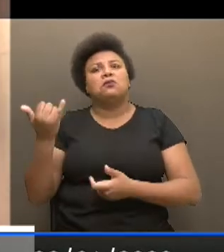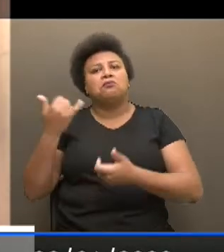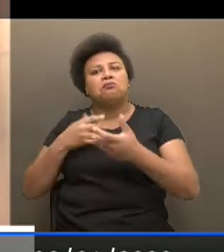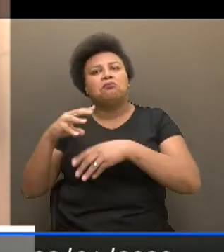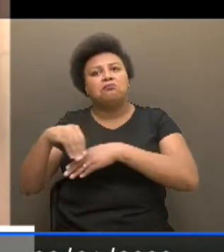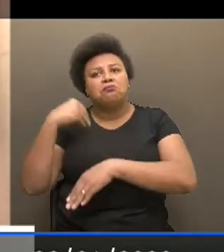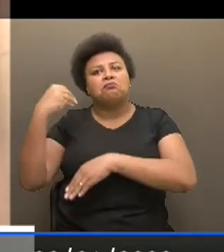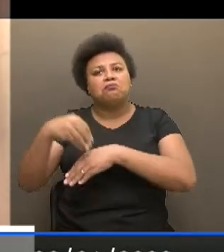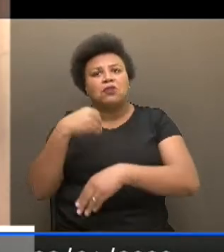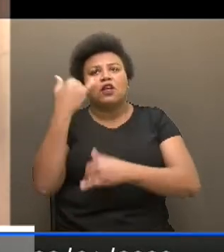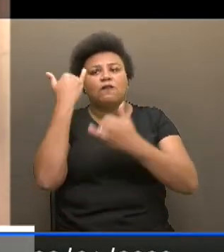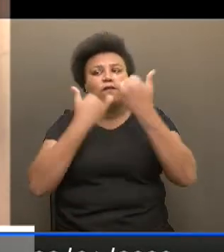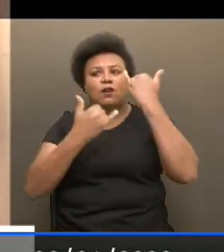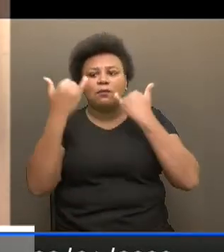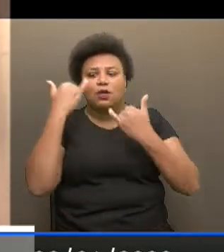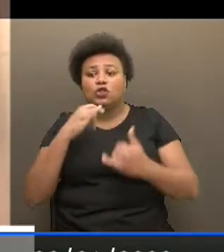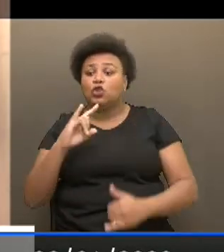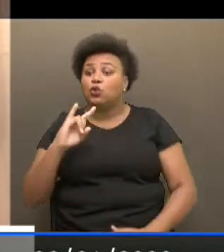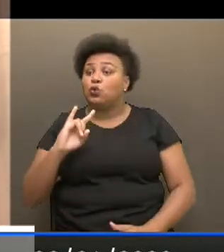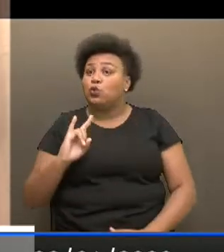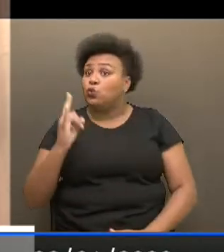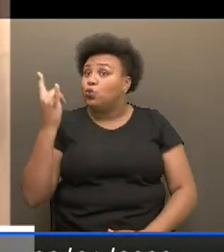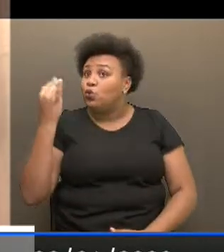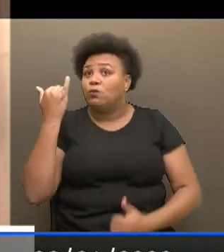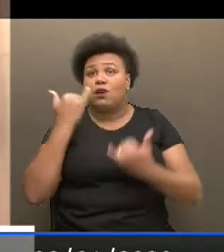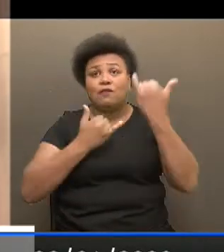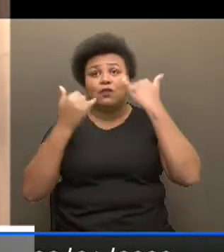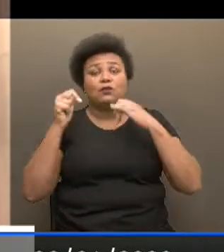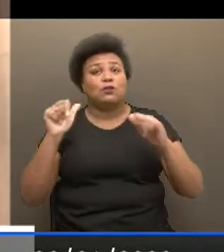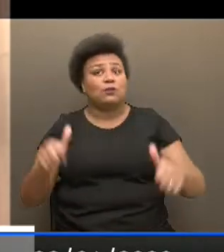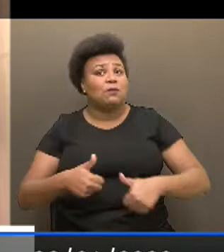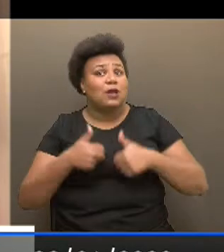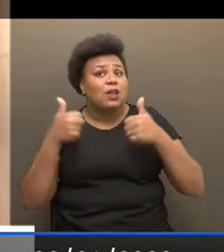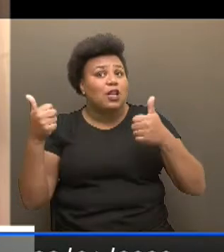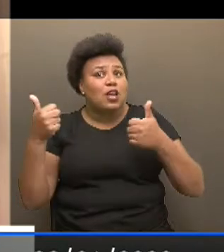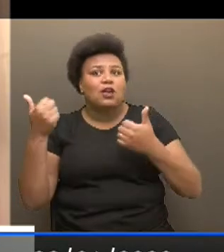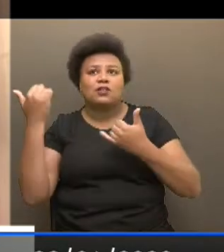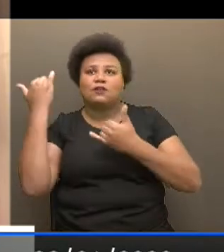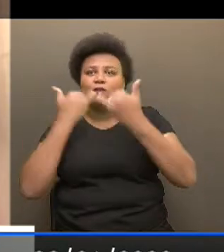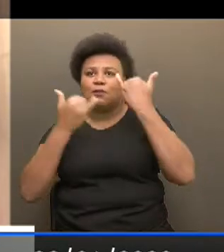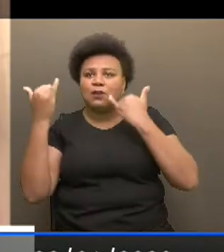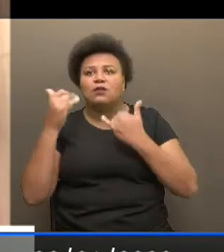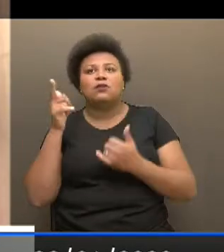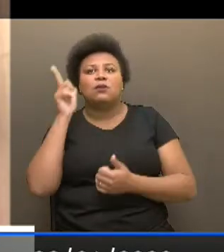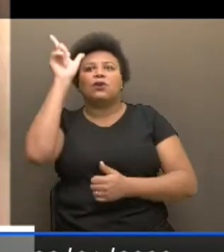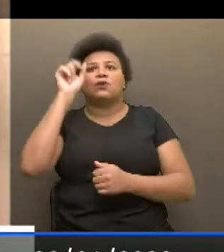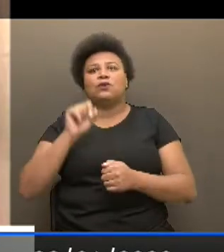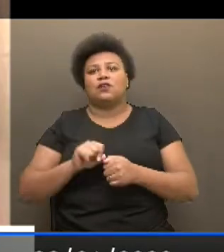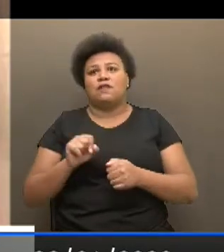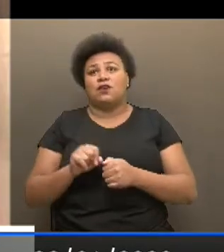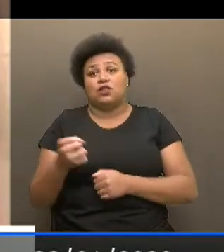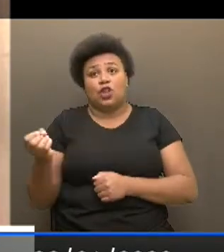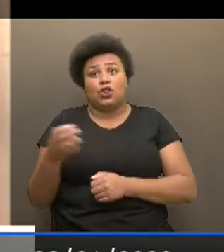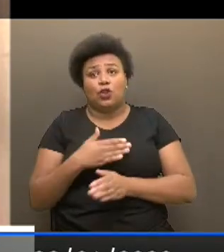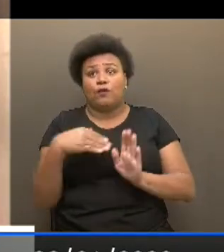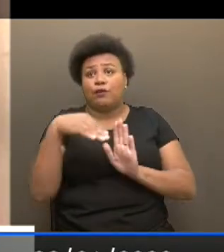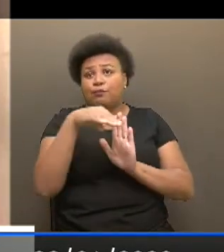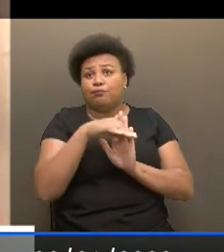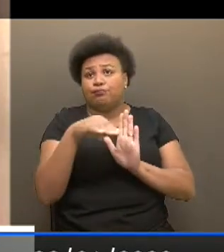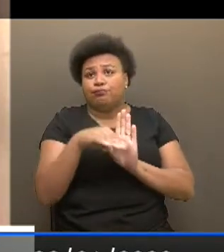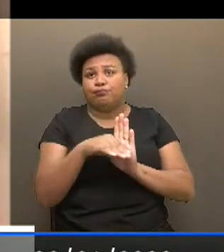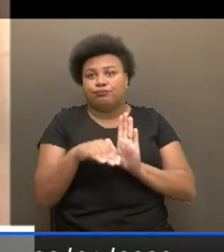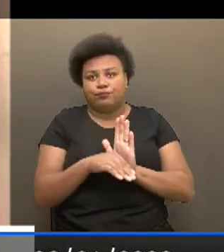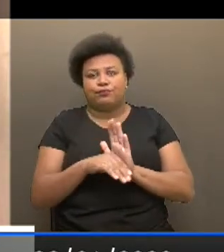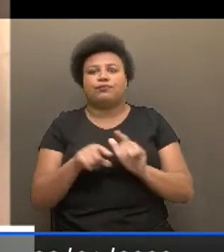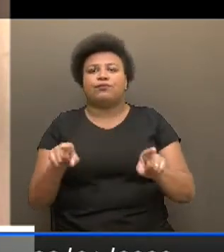as informações, últimas informações, as melhores informações para fazer um novo protocolo. E